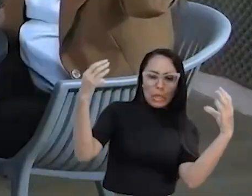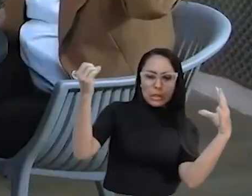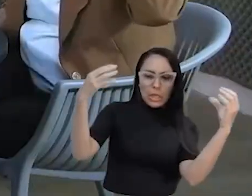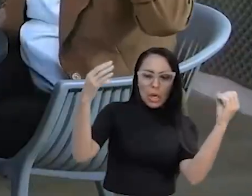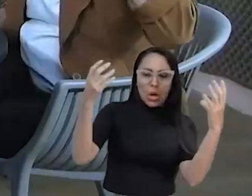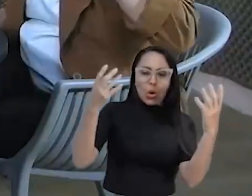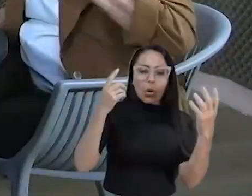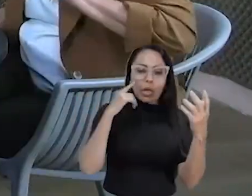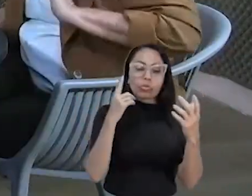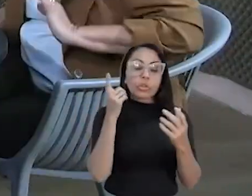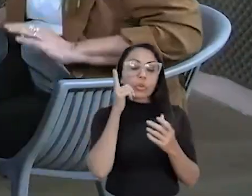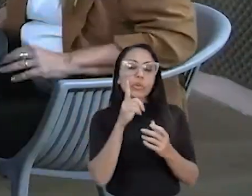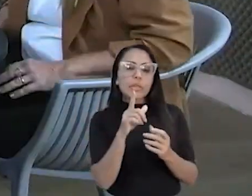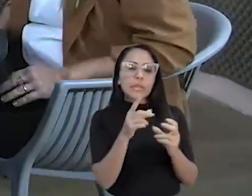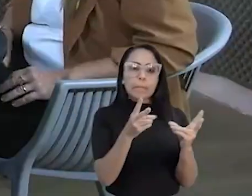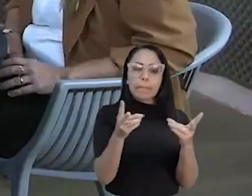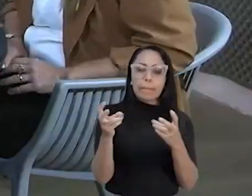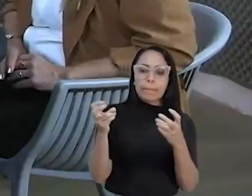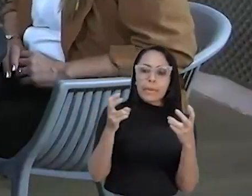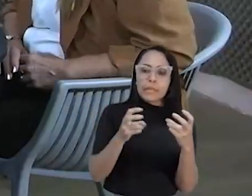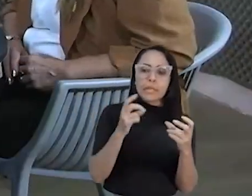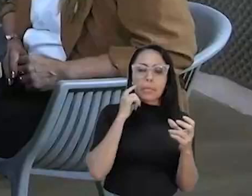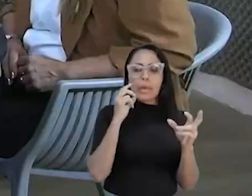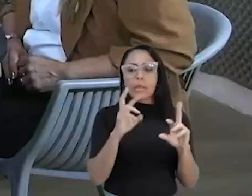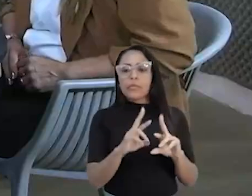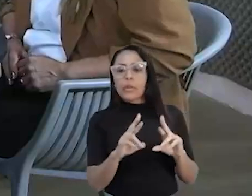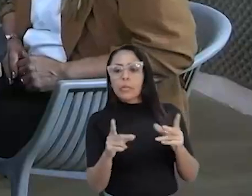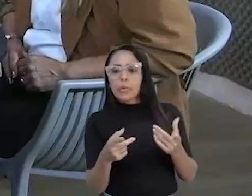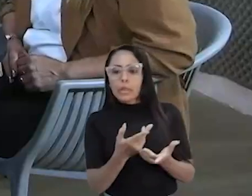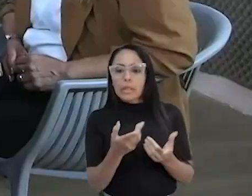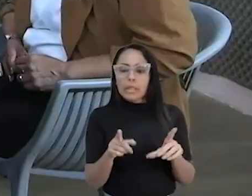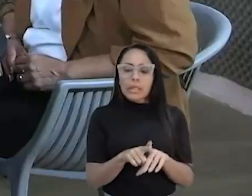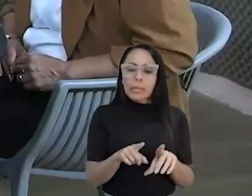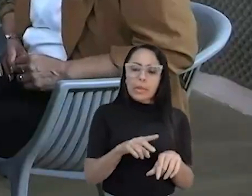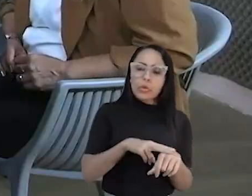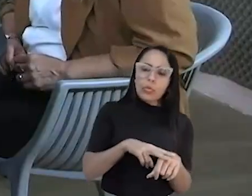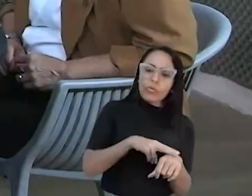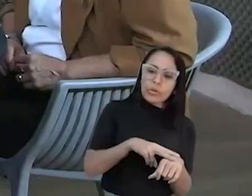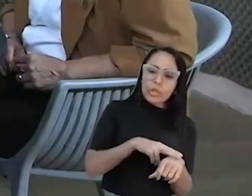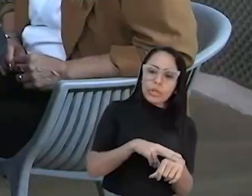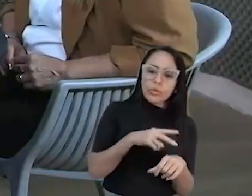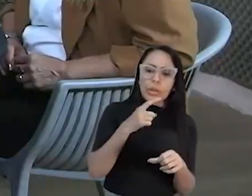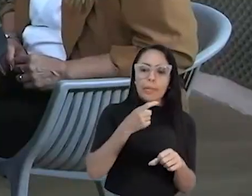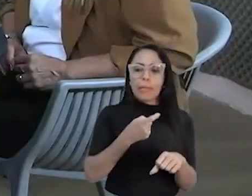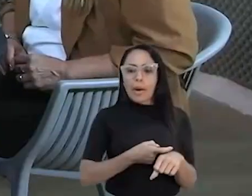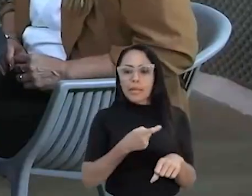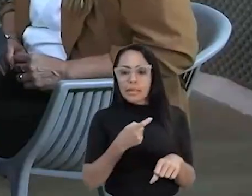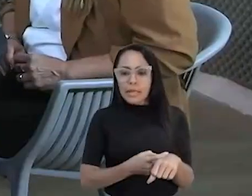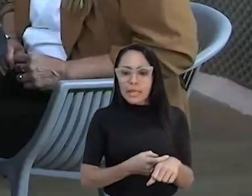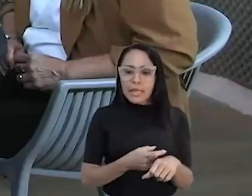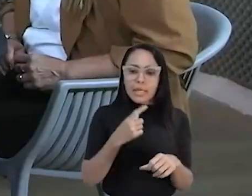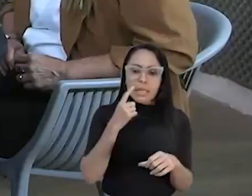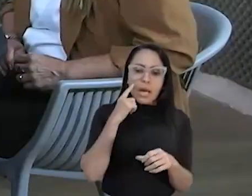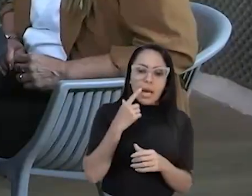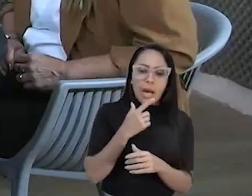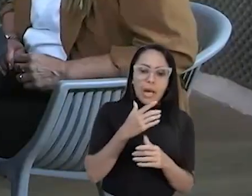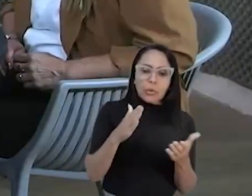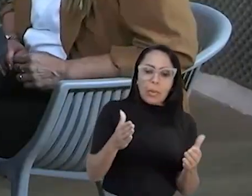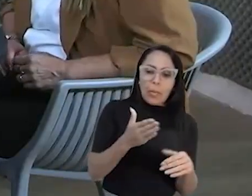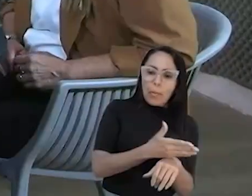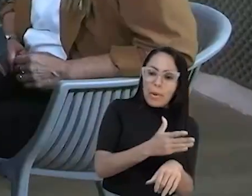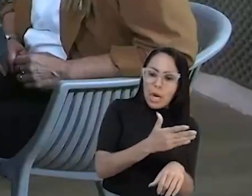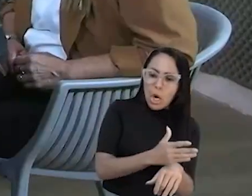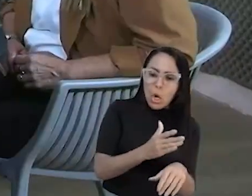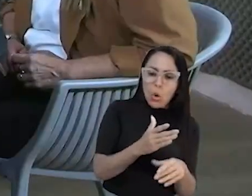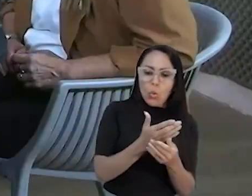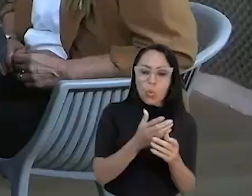Que aí a gente consegue ver as diferentes modalidades, enfim, do vidro. O vidro na madeira, no mármore. Então,